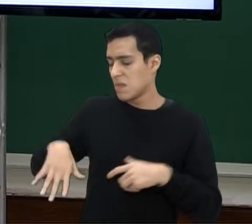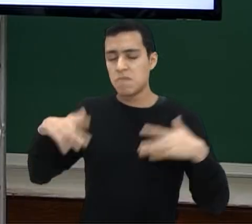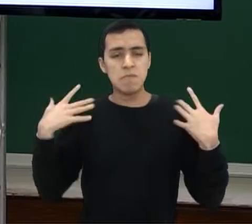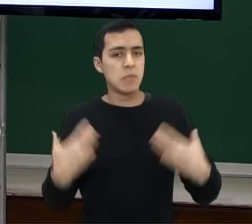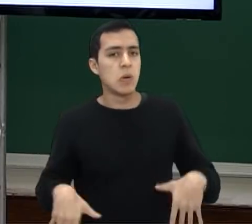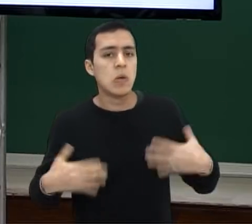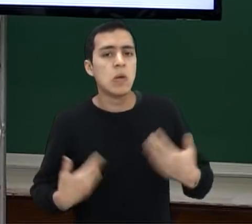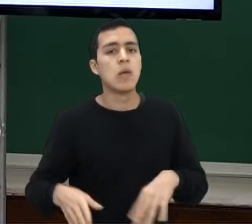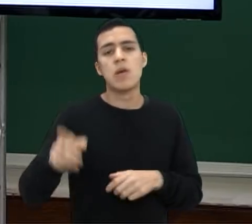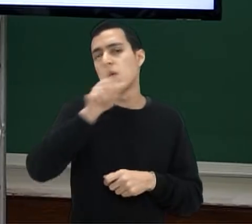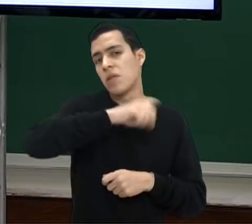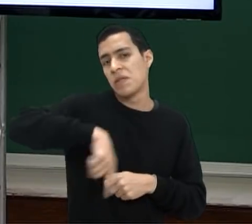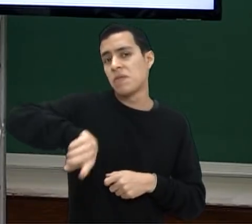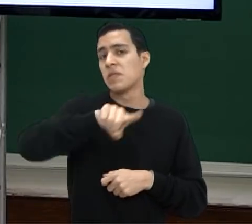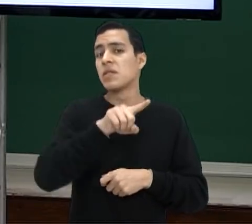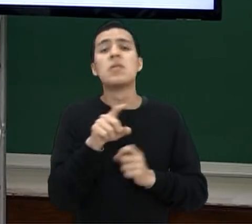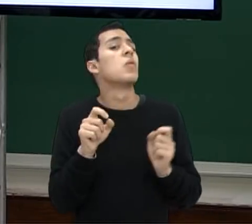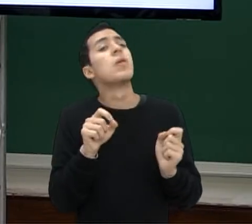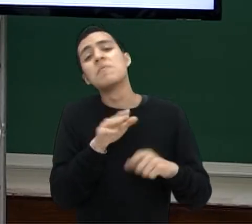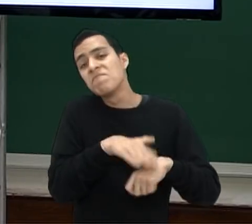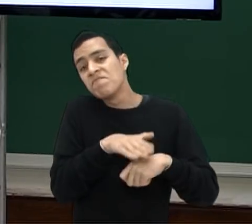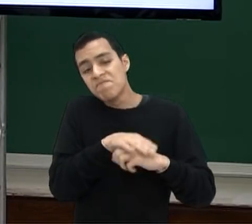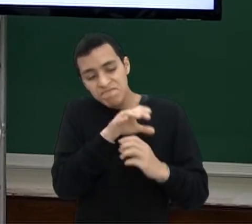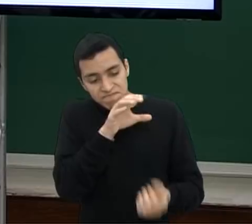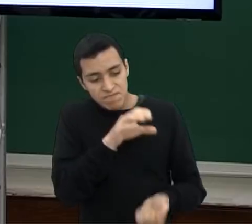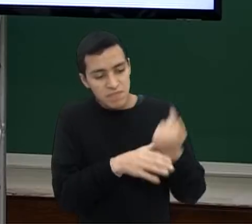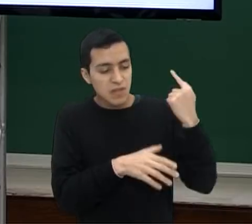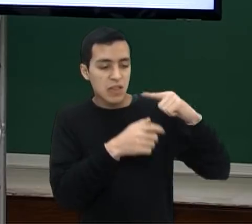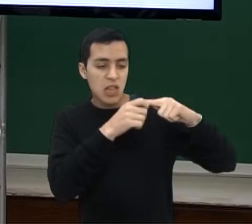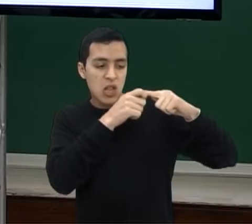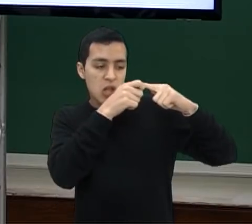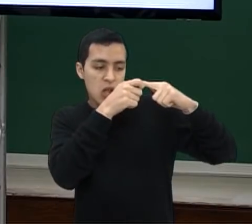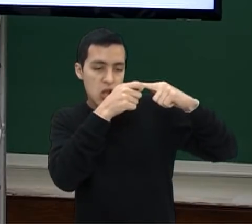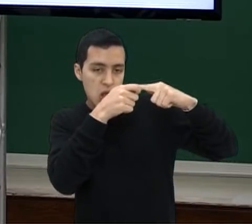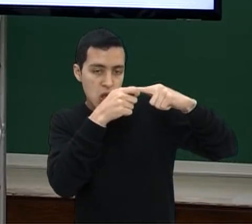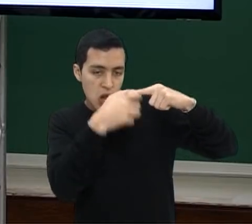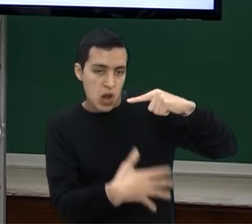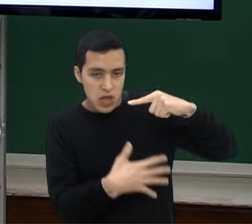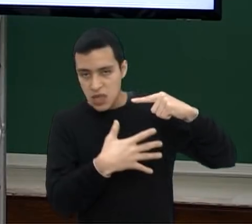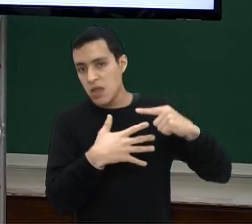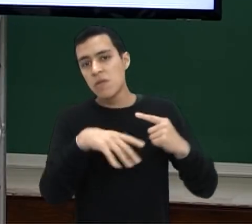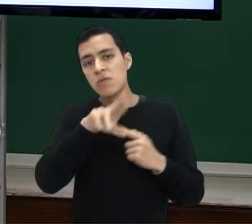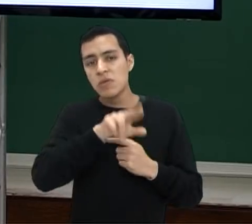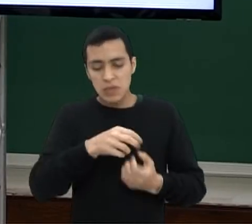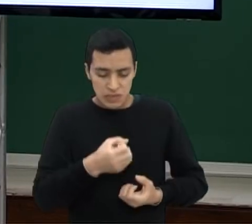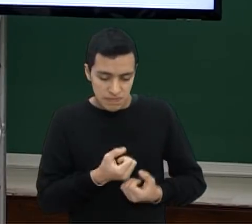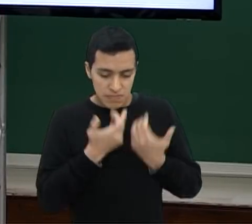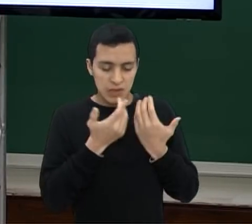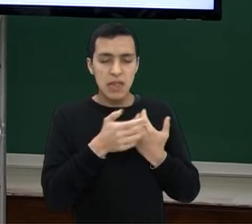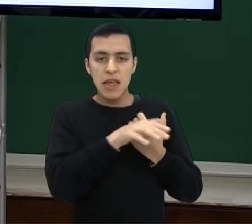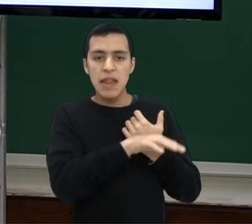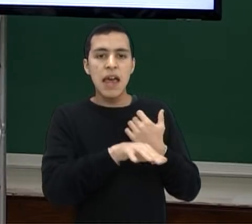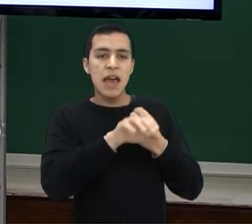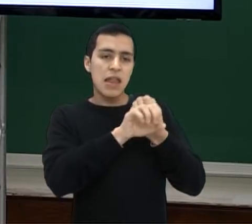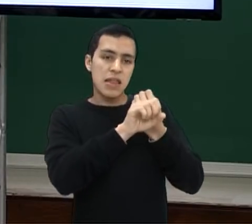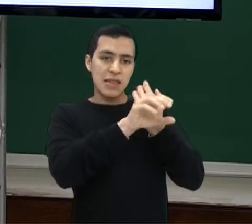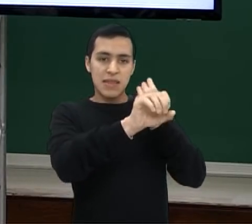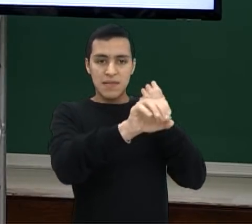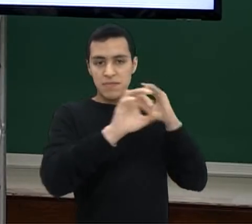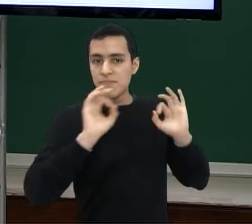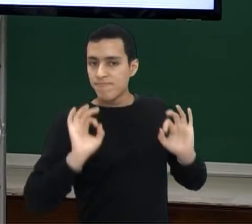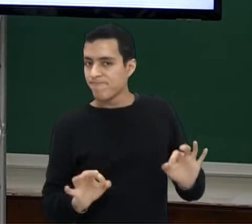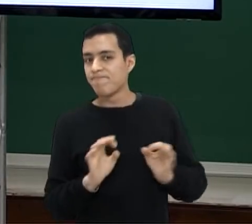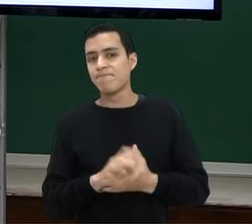vocês foram solicitados a fazer ali um glossário utilizando os termos, palavras e expressões utilizadas na educação à distância,